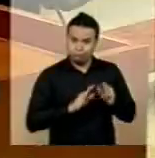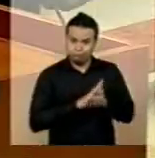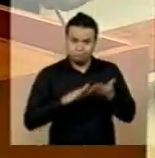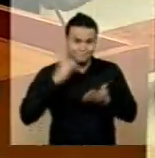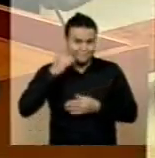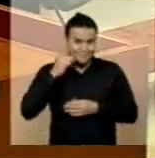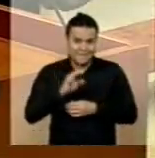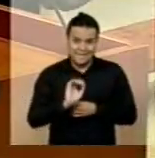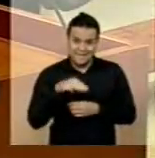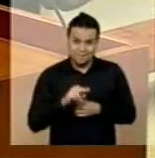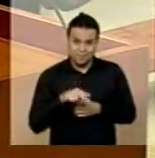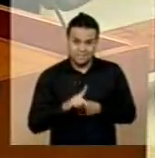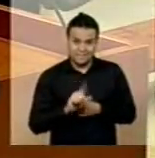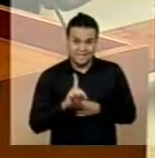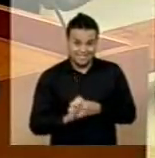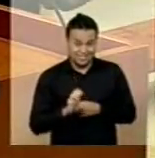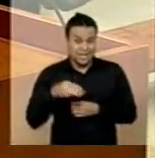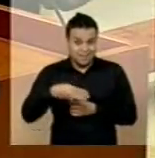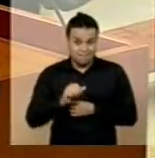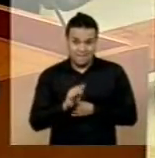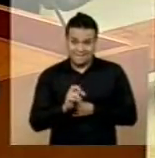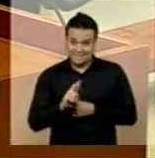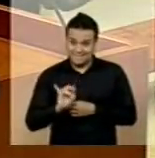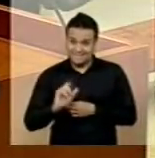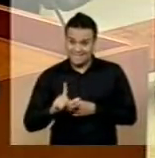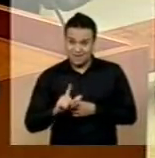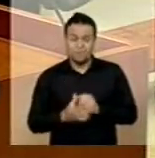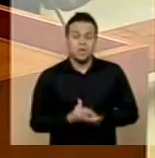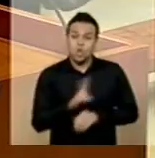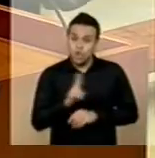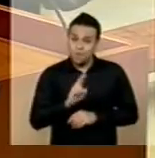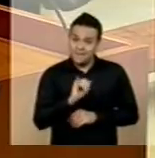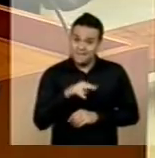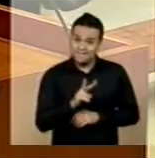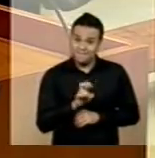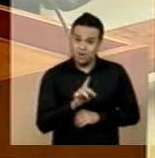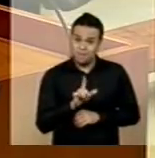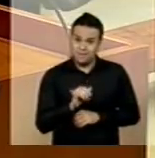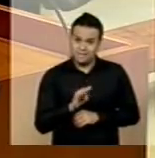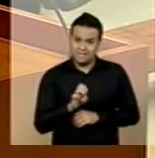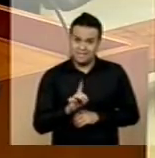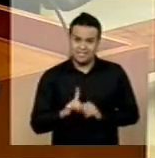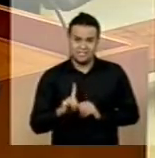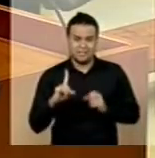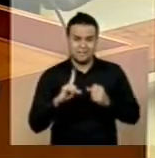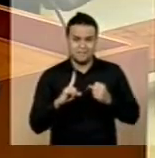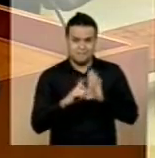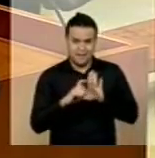deputados estaduais, as imunidades materiais, chamadas inviolabilidade pelo 27 para primeiro, e também as